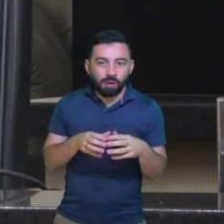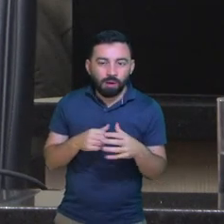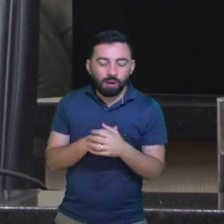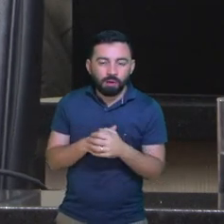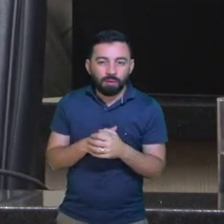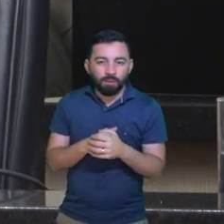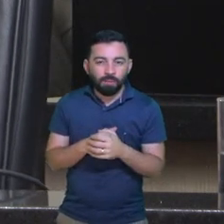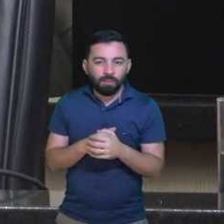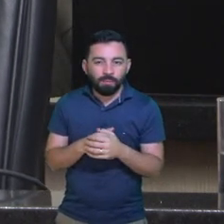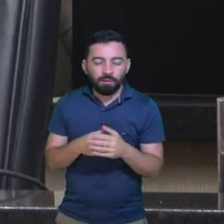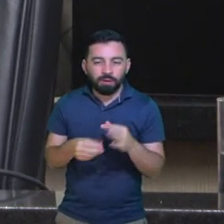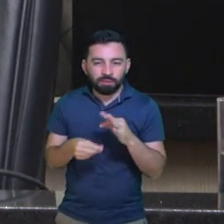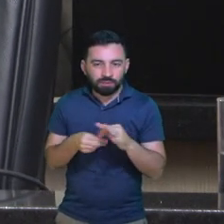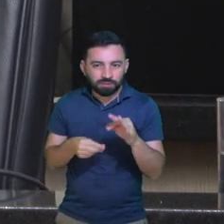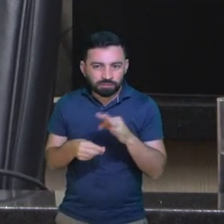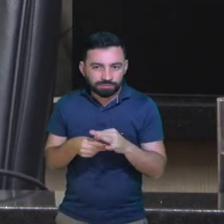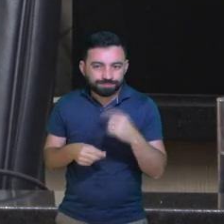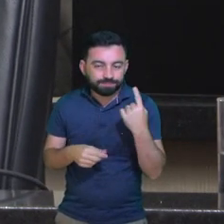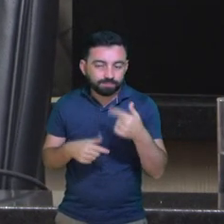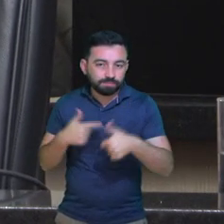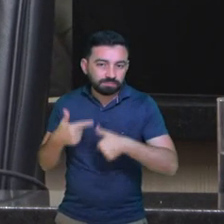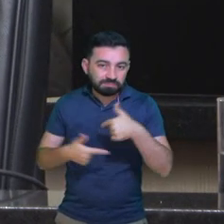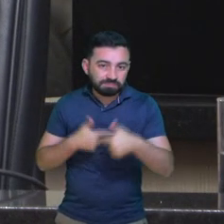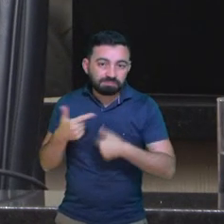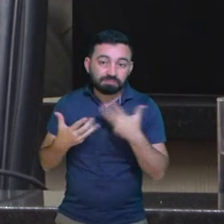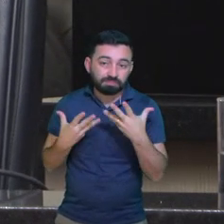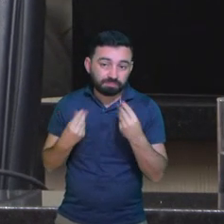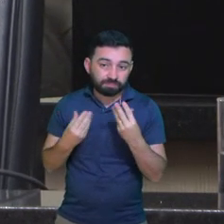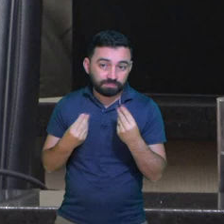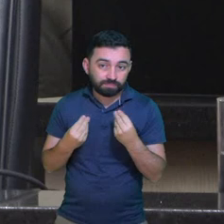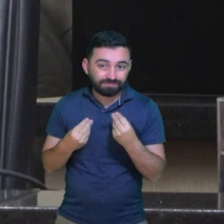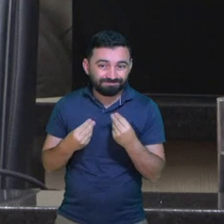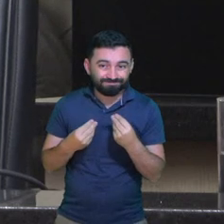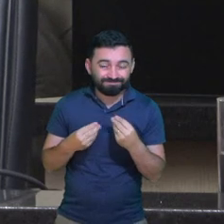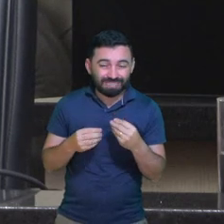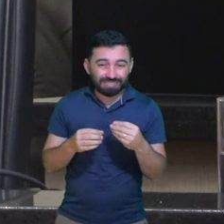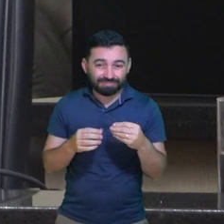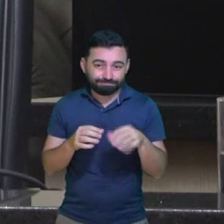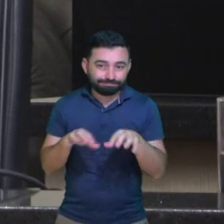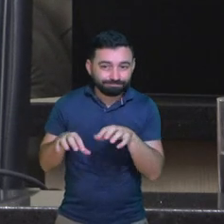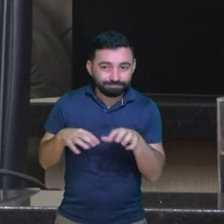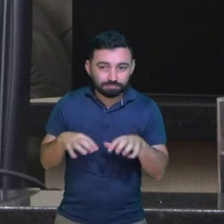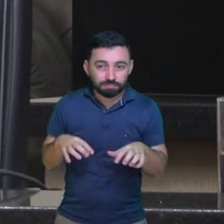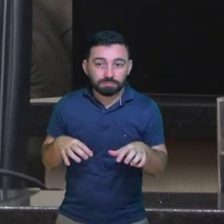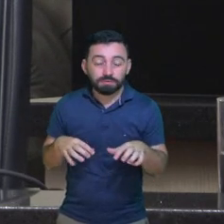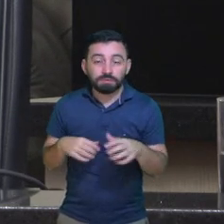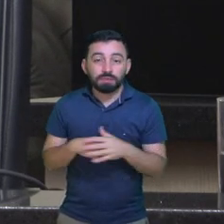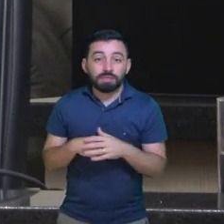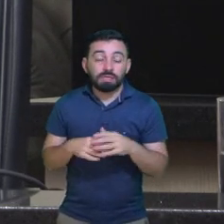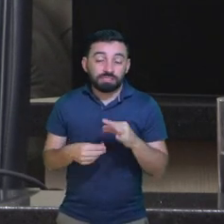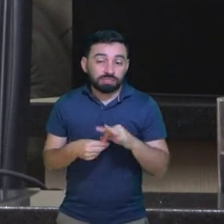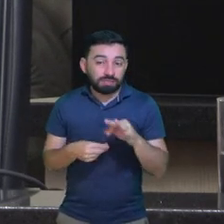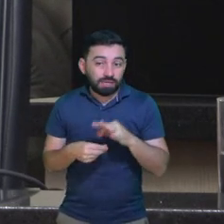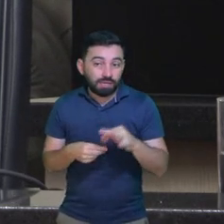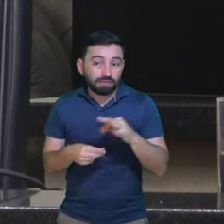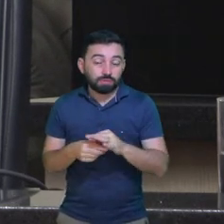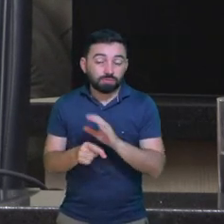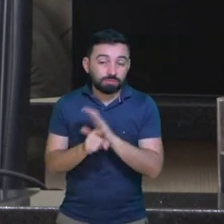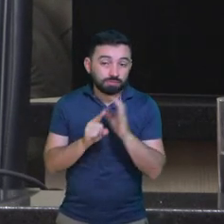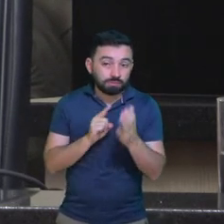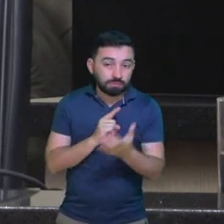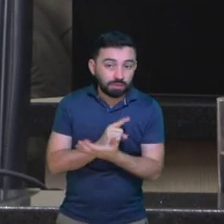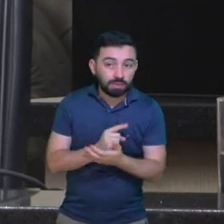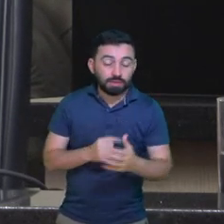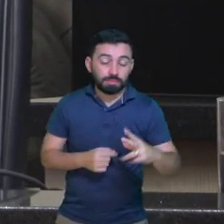entidades trabalhamos muito eh fragmentados né entidades comunitárias